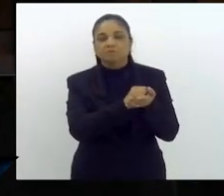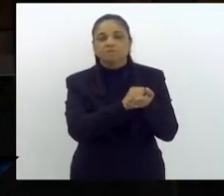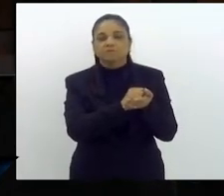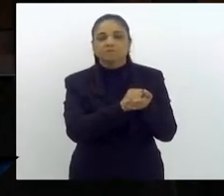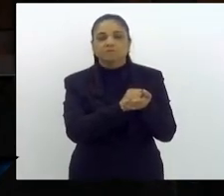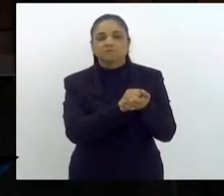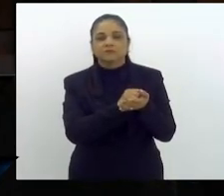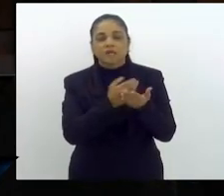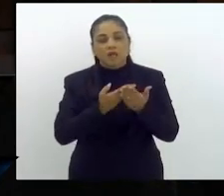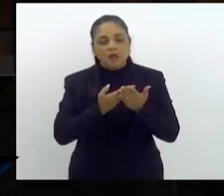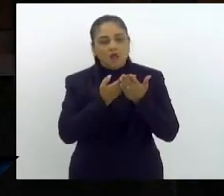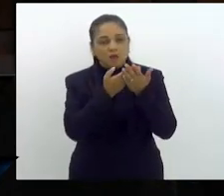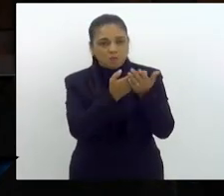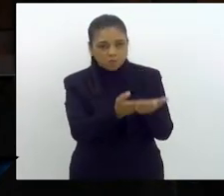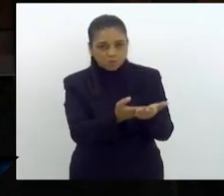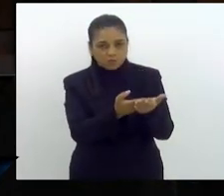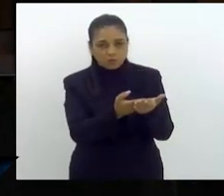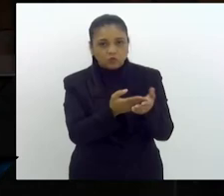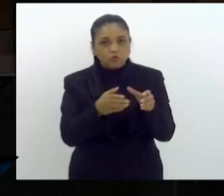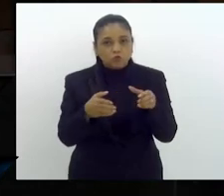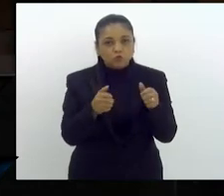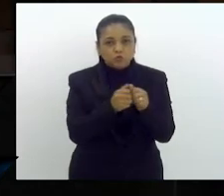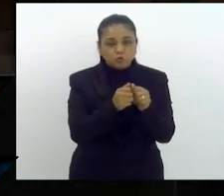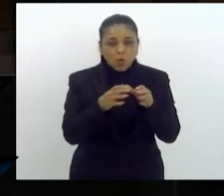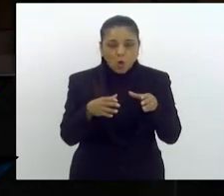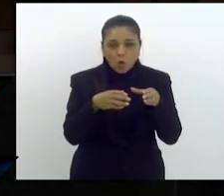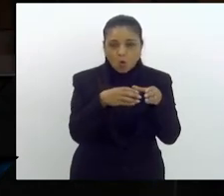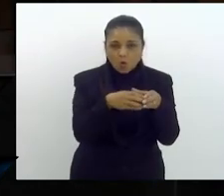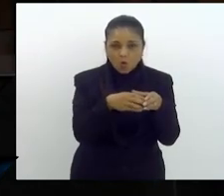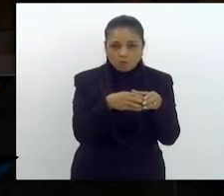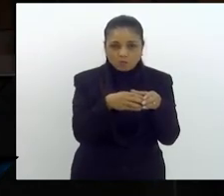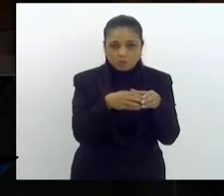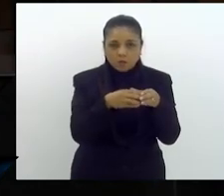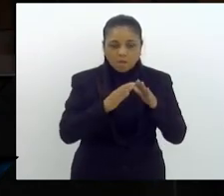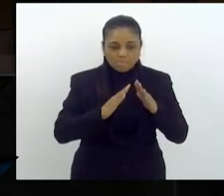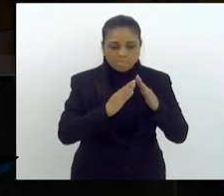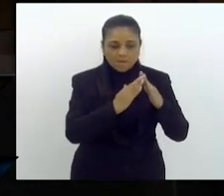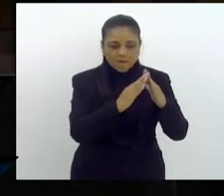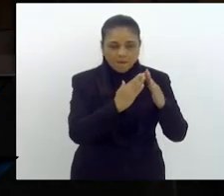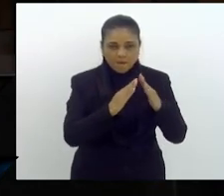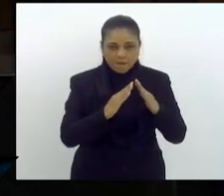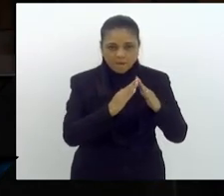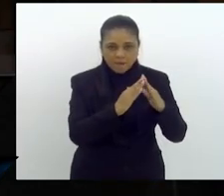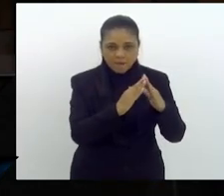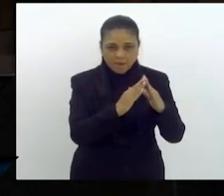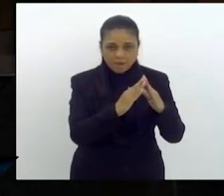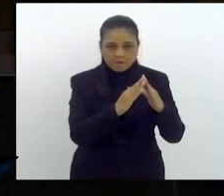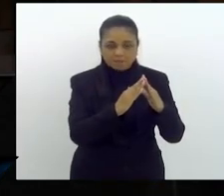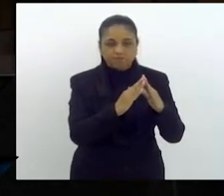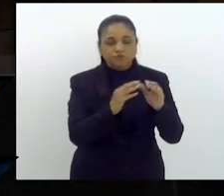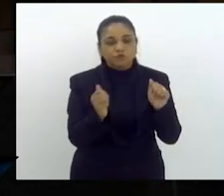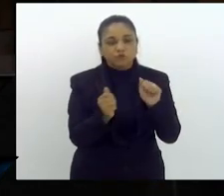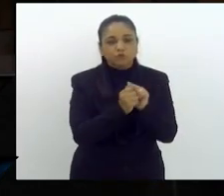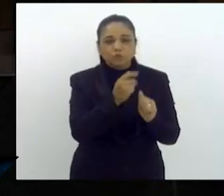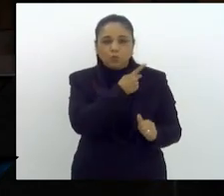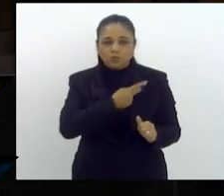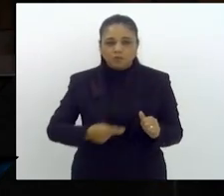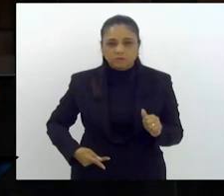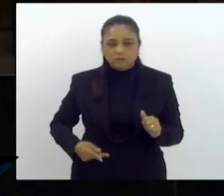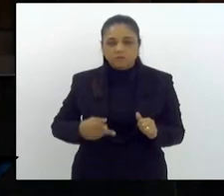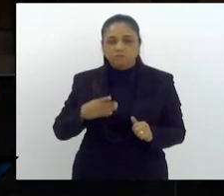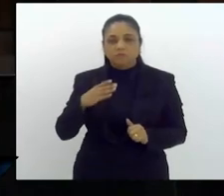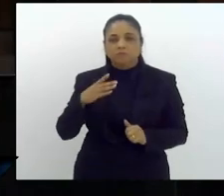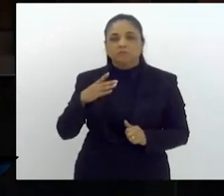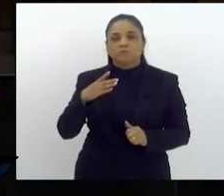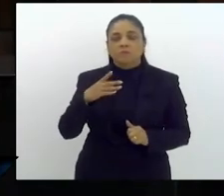encaminhamos junto à comissão de habitação E aí articulamos junto ao presidente Cláudio Caiado